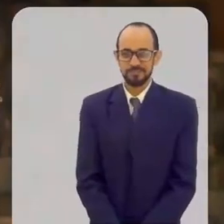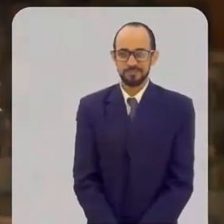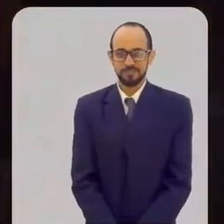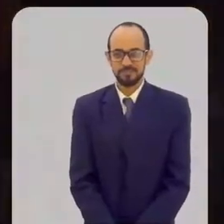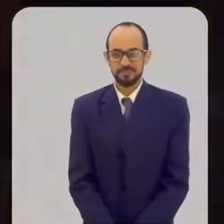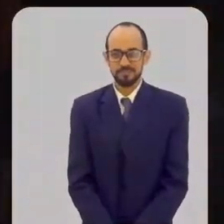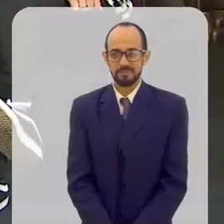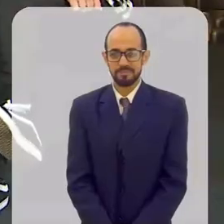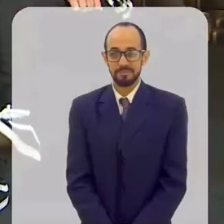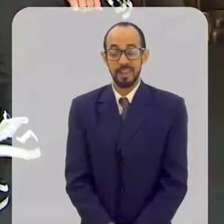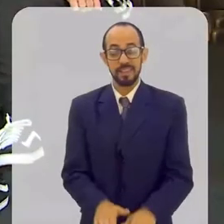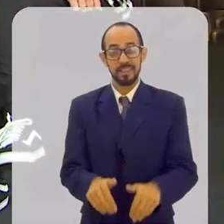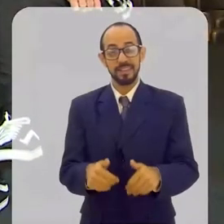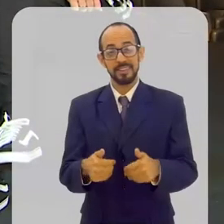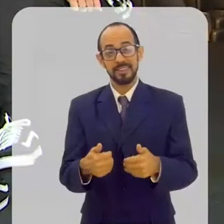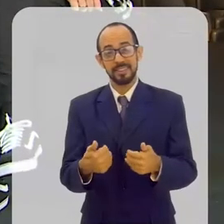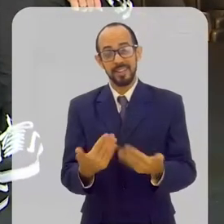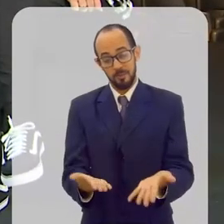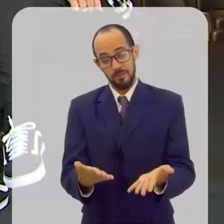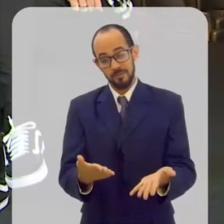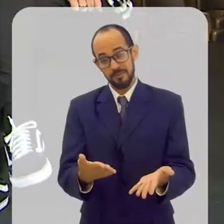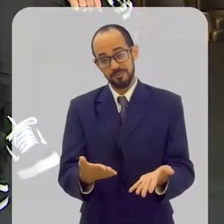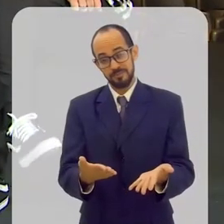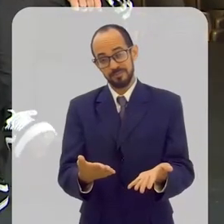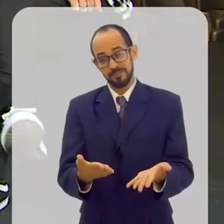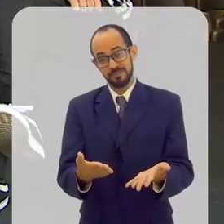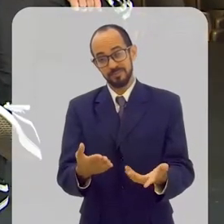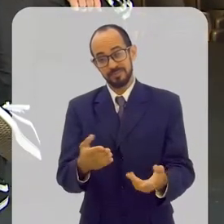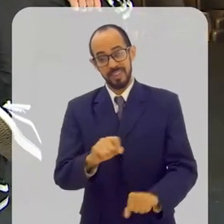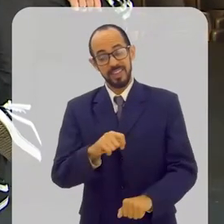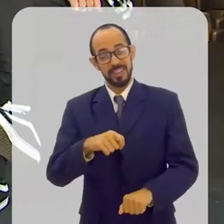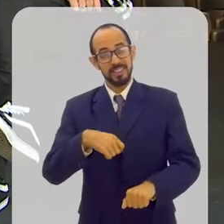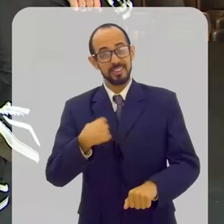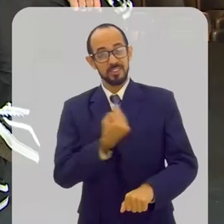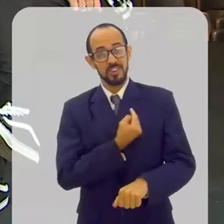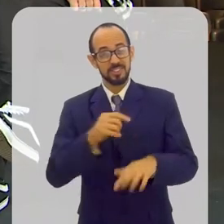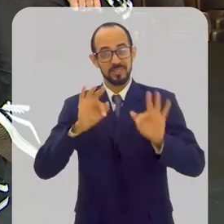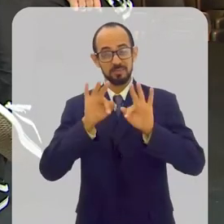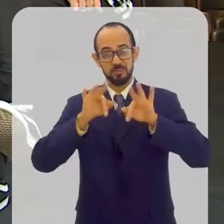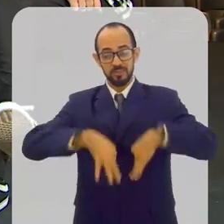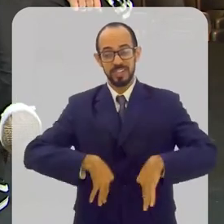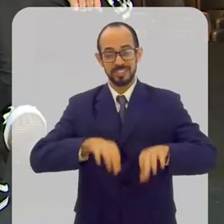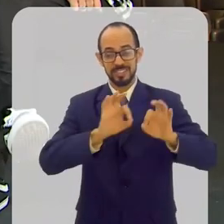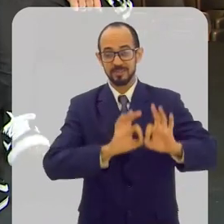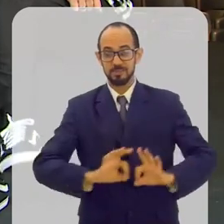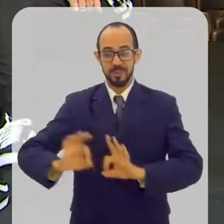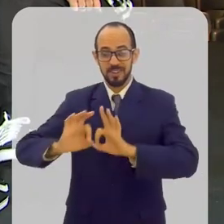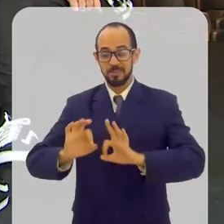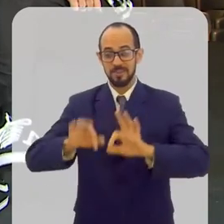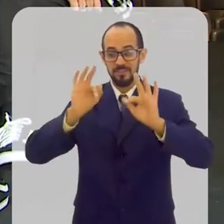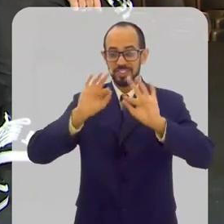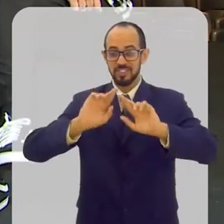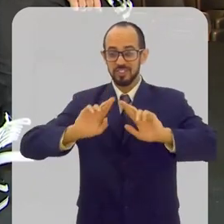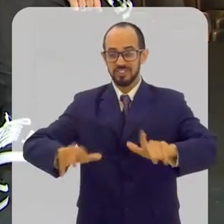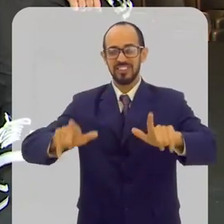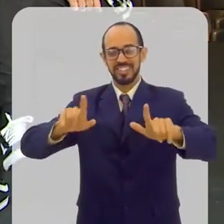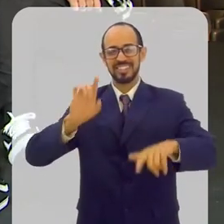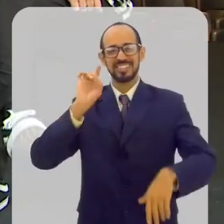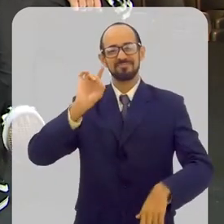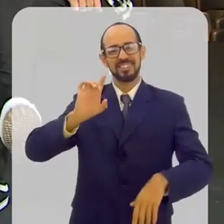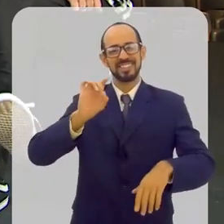Maravilhoso. Bem, estamos encerrando aqui esse programa que foi completamente diferente, foi em duas